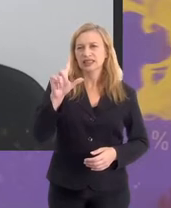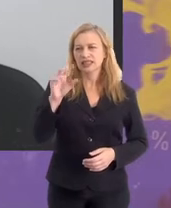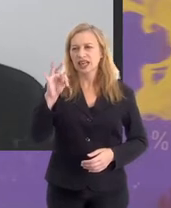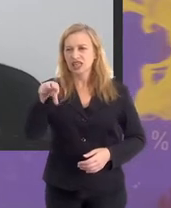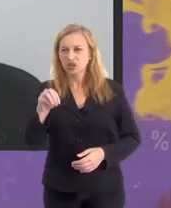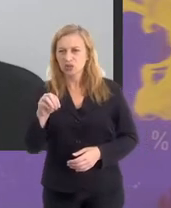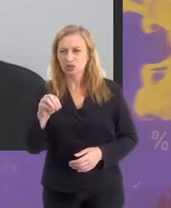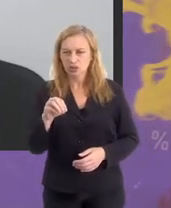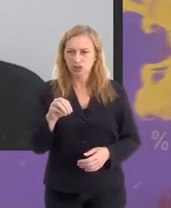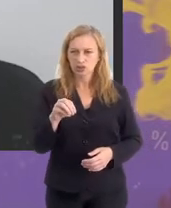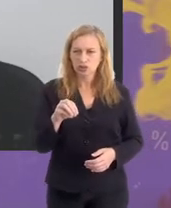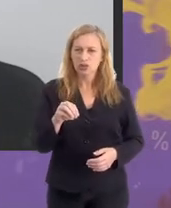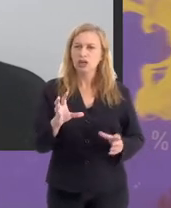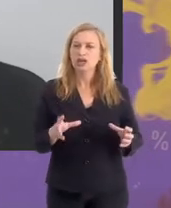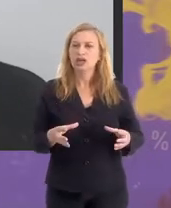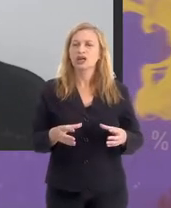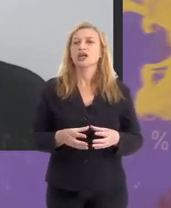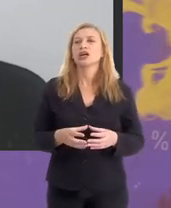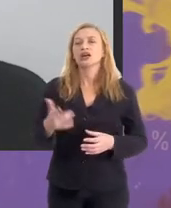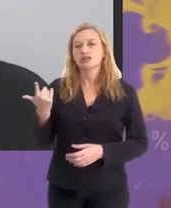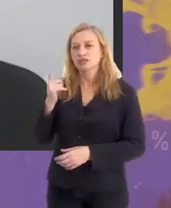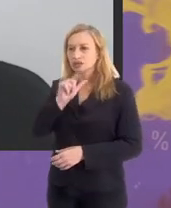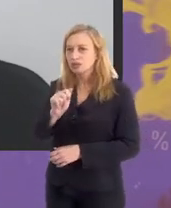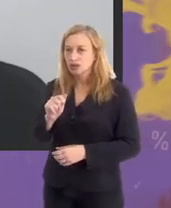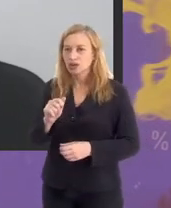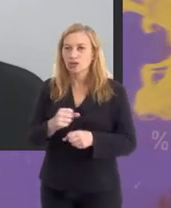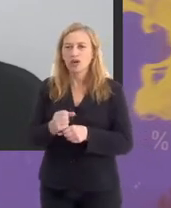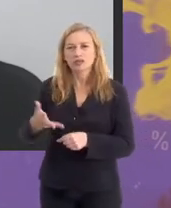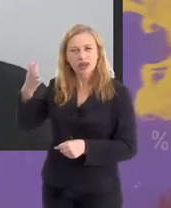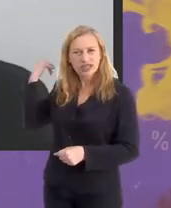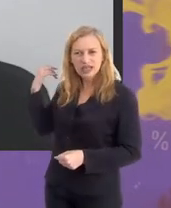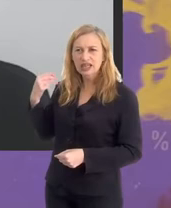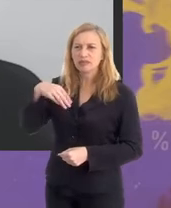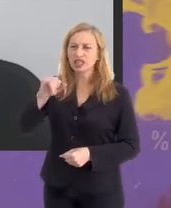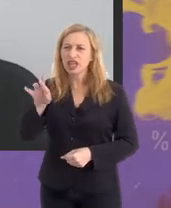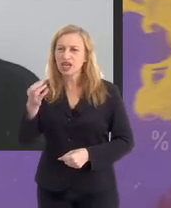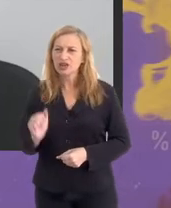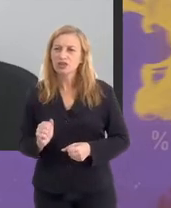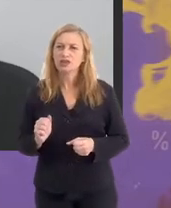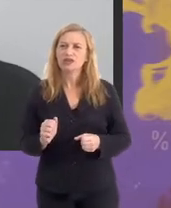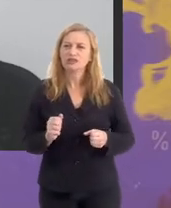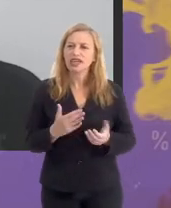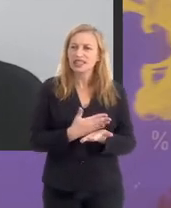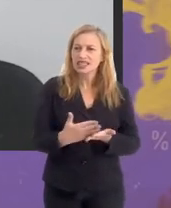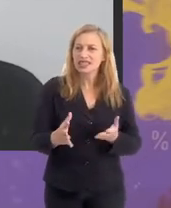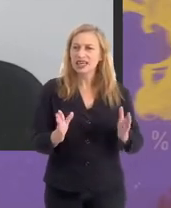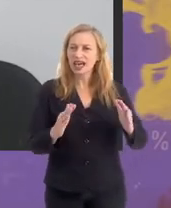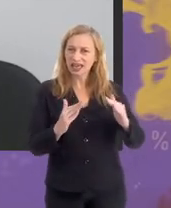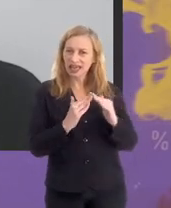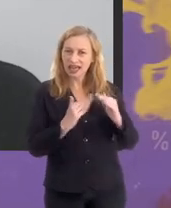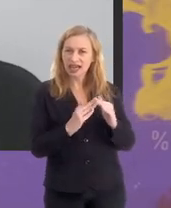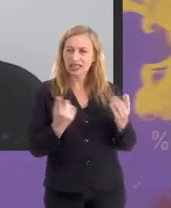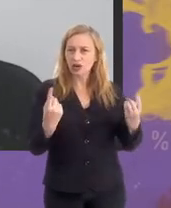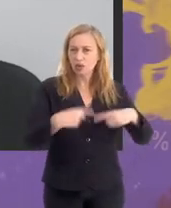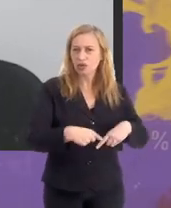campeão Atlético Mineiro como campeão brasileiro campeão da Copa do Brasil da tríplice coroa ano passado campeão Mineiro ele vai estrear em